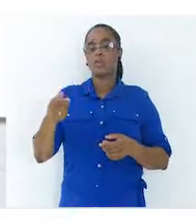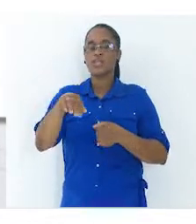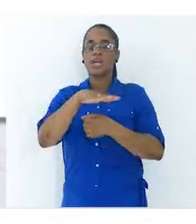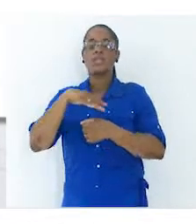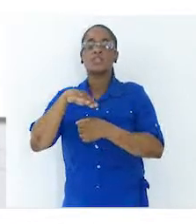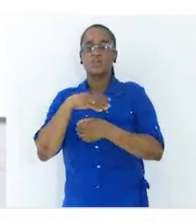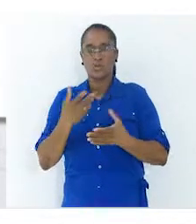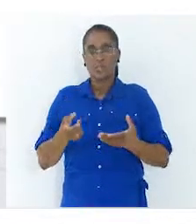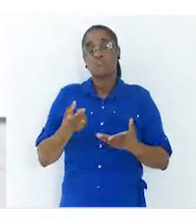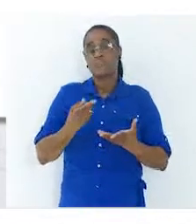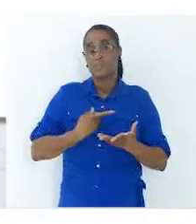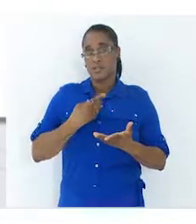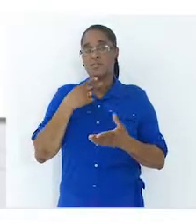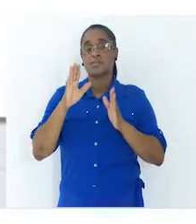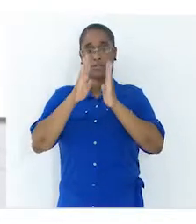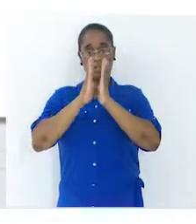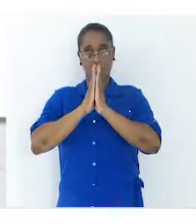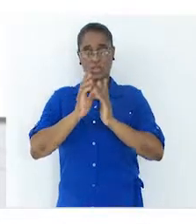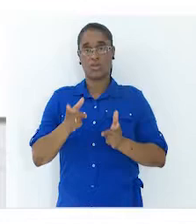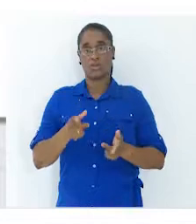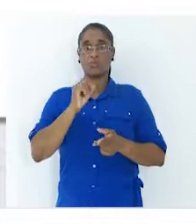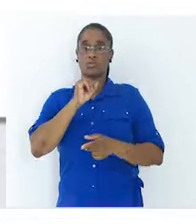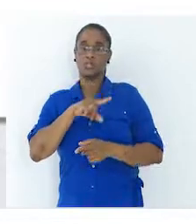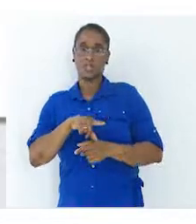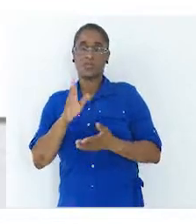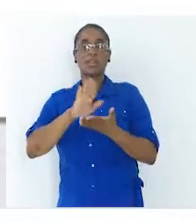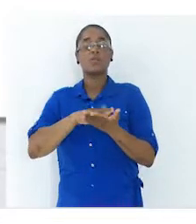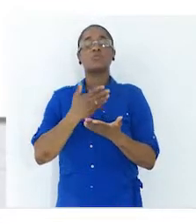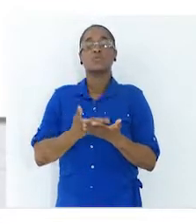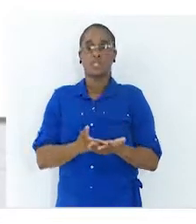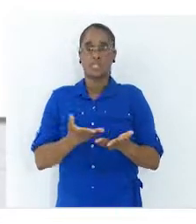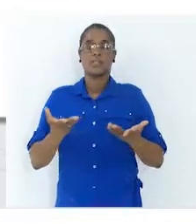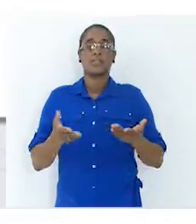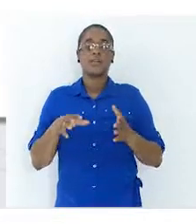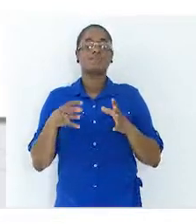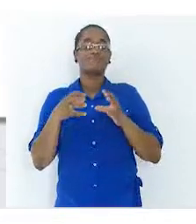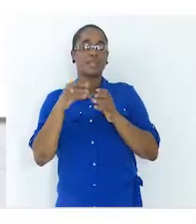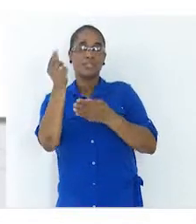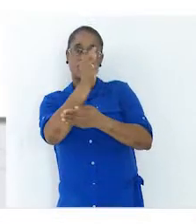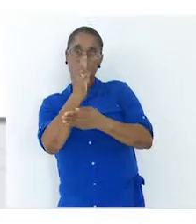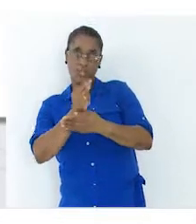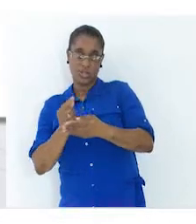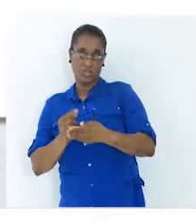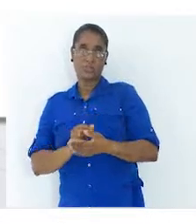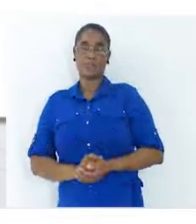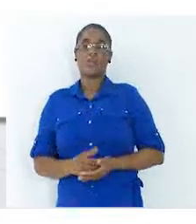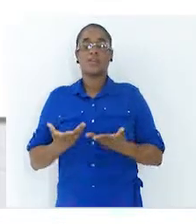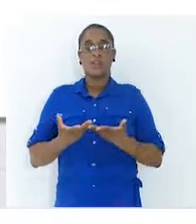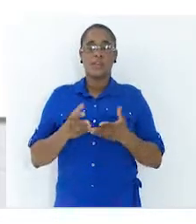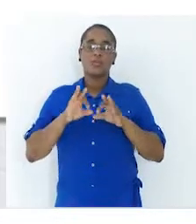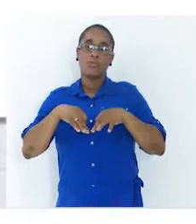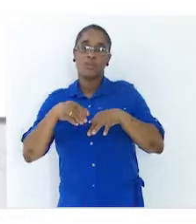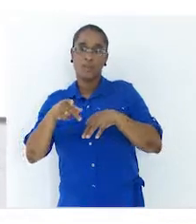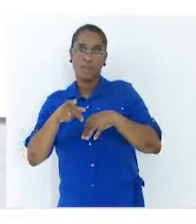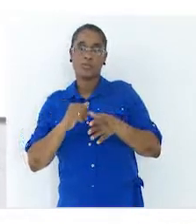que sejam também religiosas. É possível traduzir-se em banda desenhada. E, por fim, temos